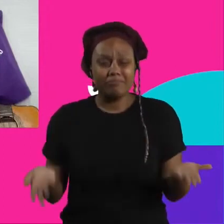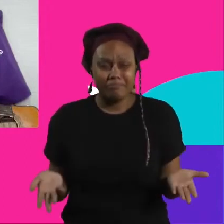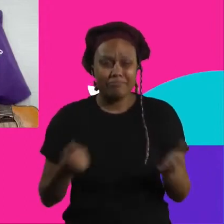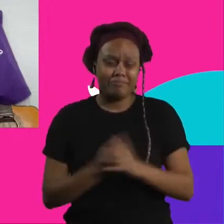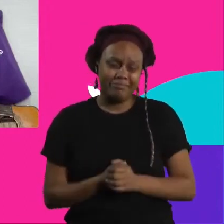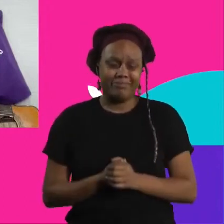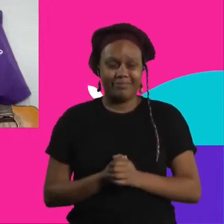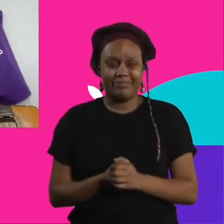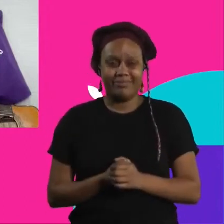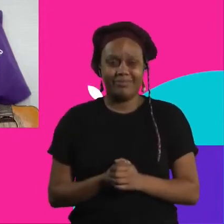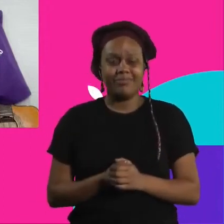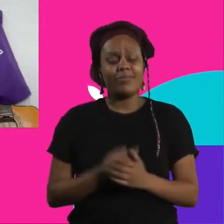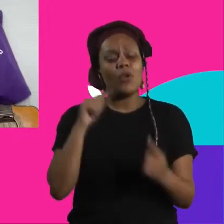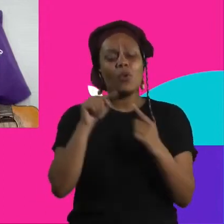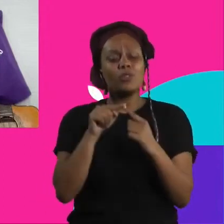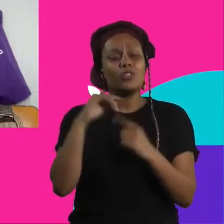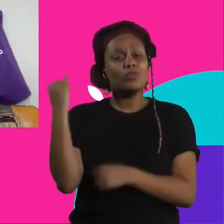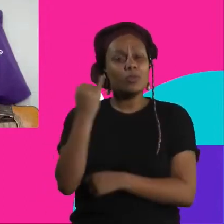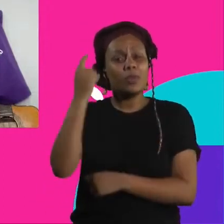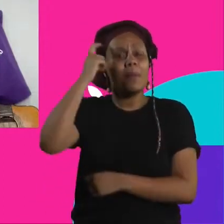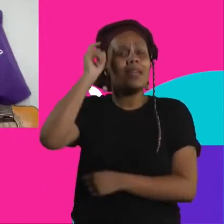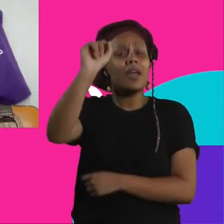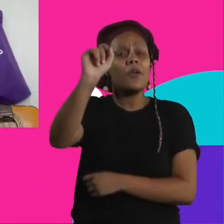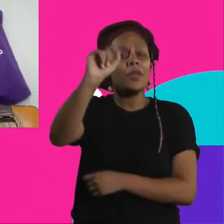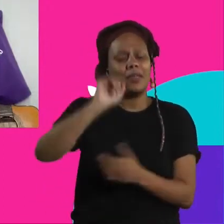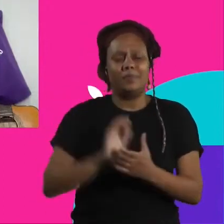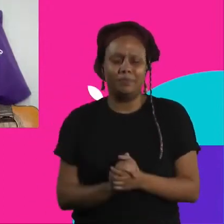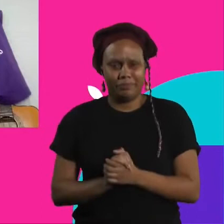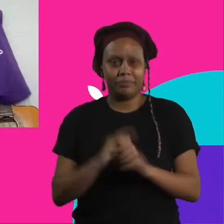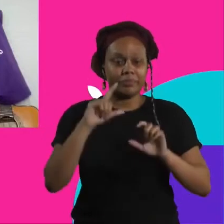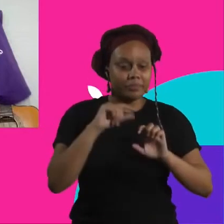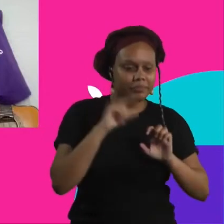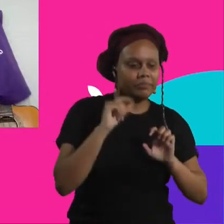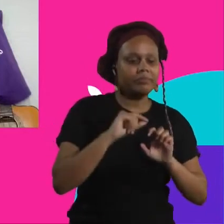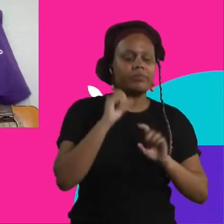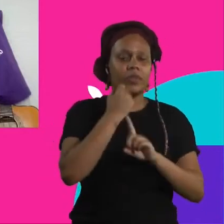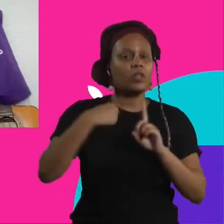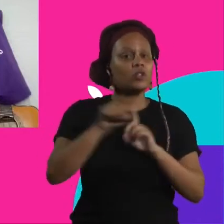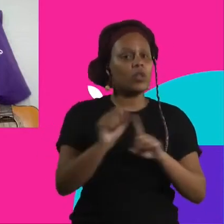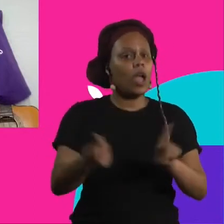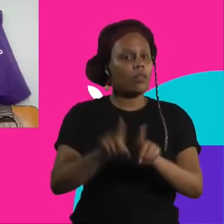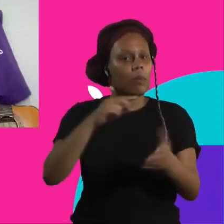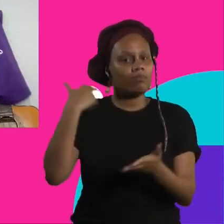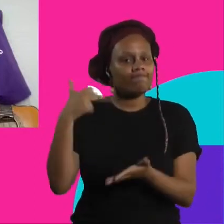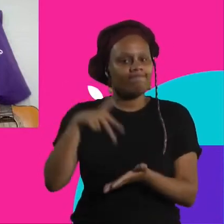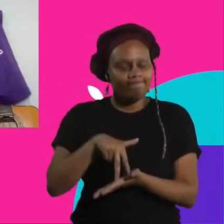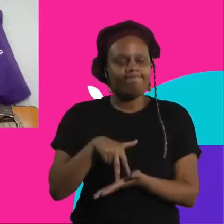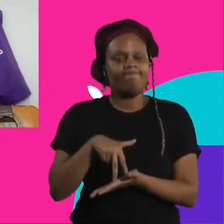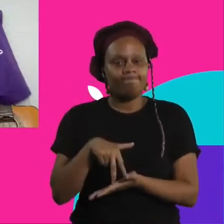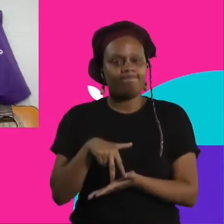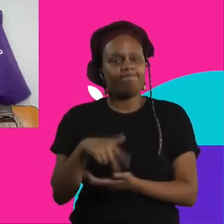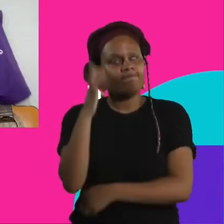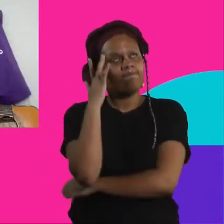que o que é importante é pensar como empreendedor social e como ativista, é assim, puxa, você